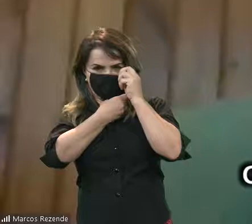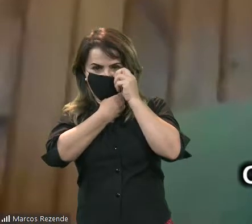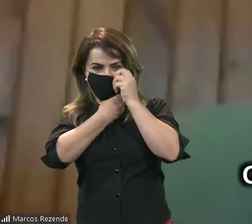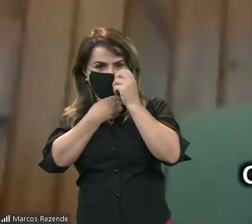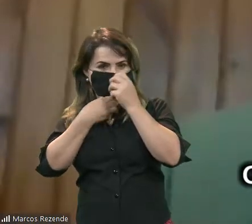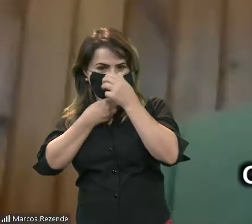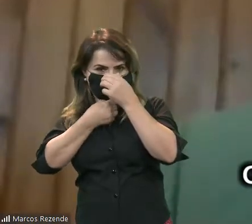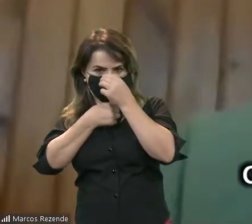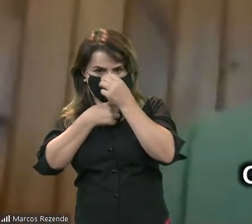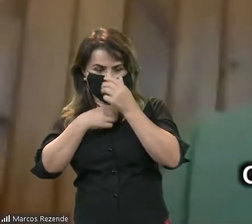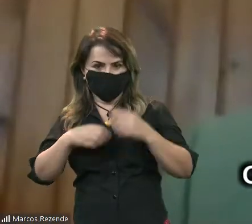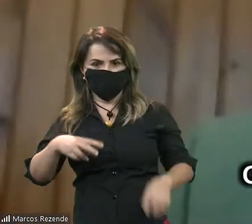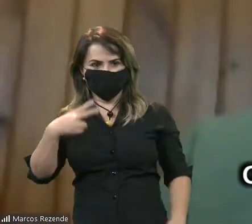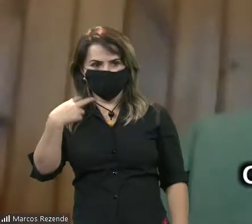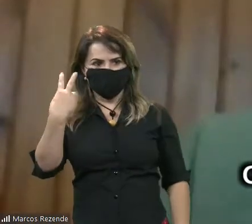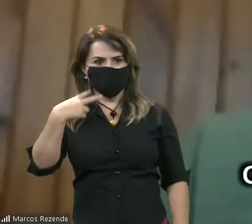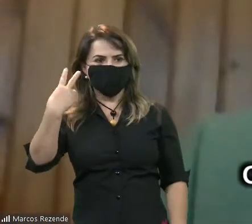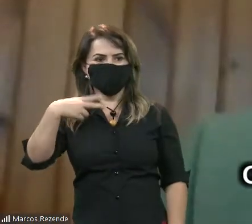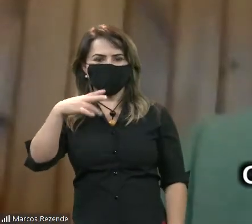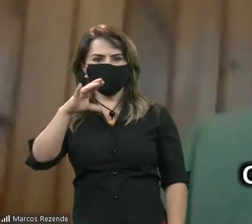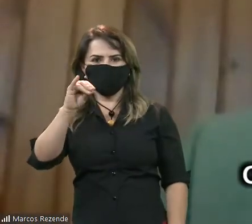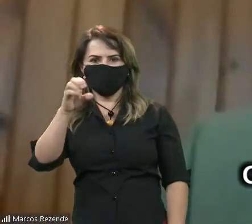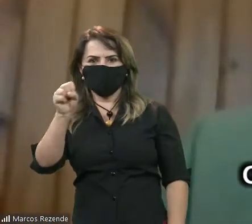Questão de ordem, vereador Cícero do Ceará.